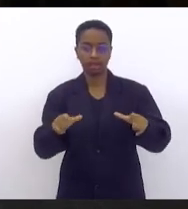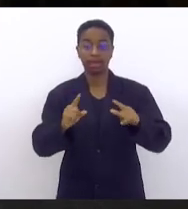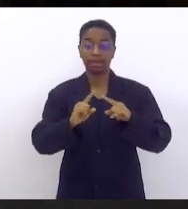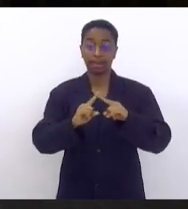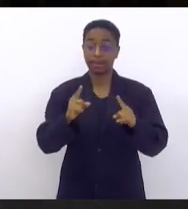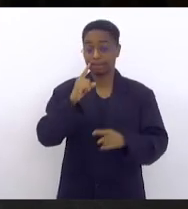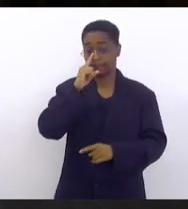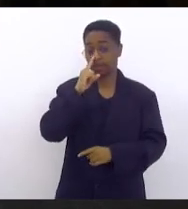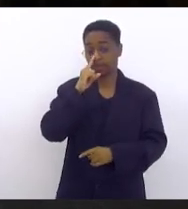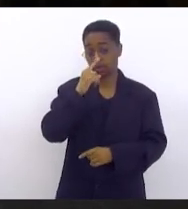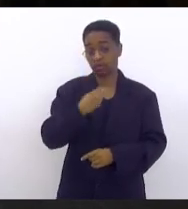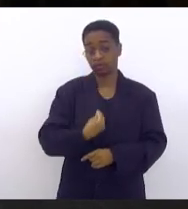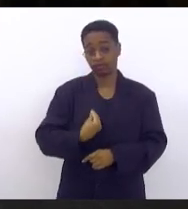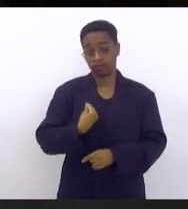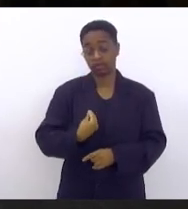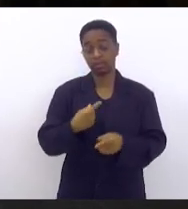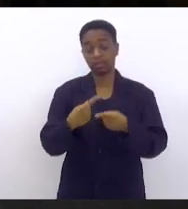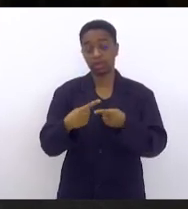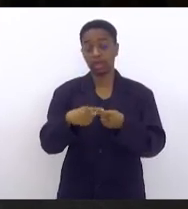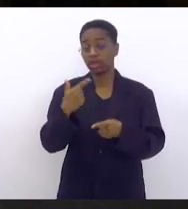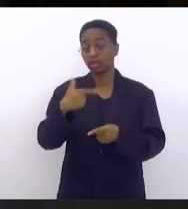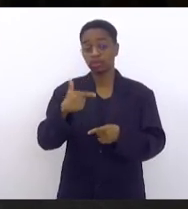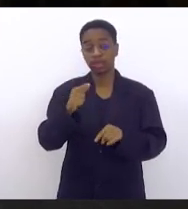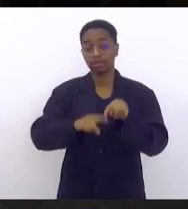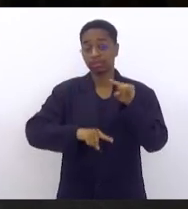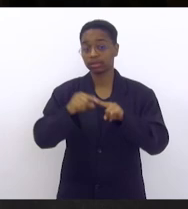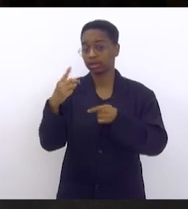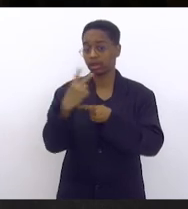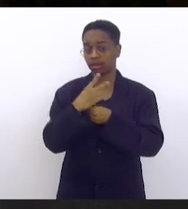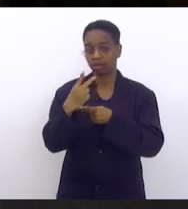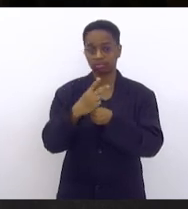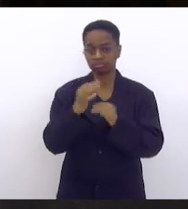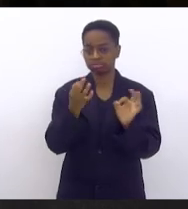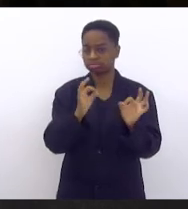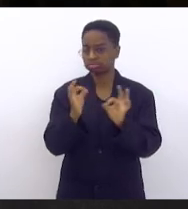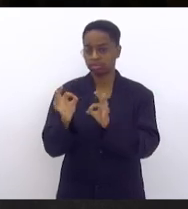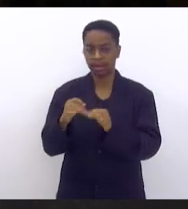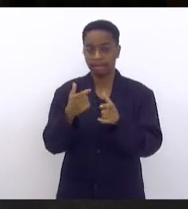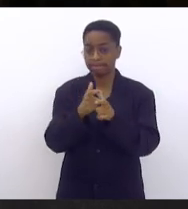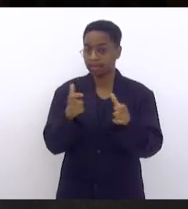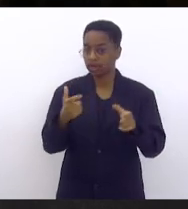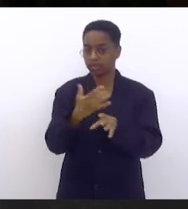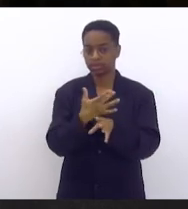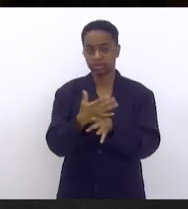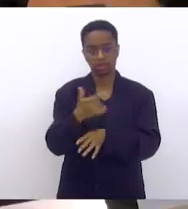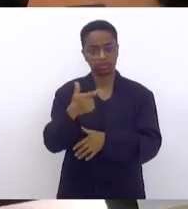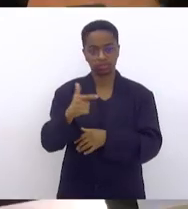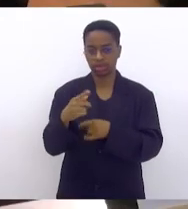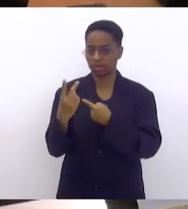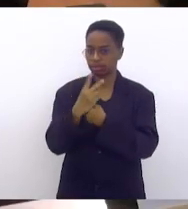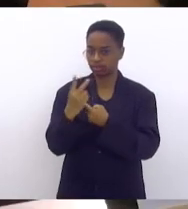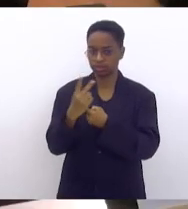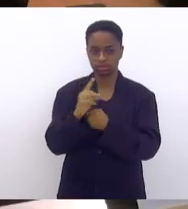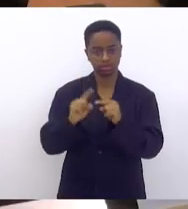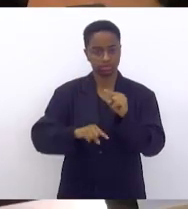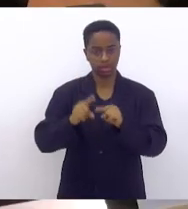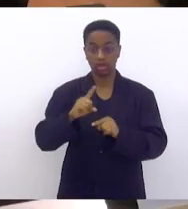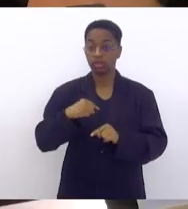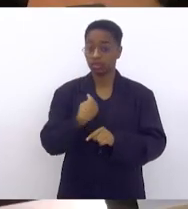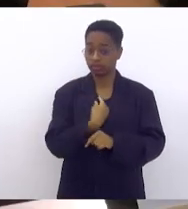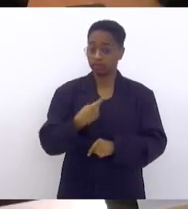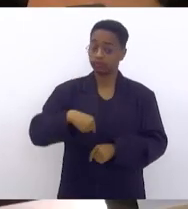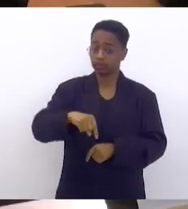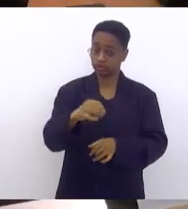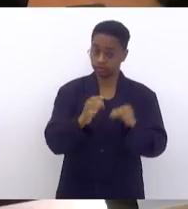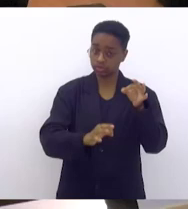porque é preciso dizer que não tem EPI para os trabalhadores aqui, na maior parte dos municípios do Estado. A gente chegou ao ponto de ir para a justiça